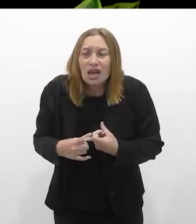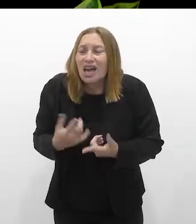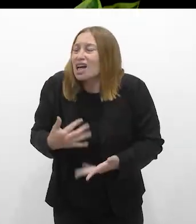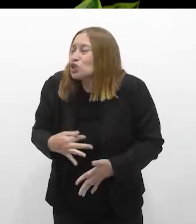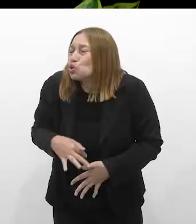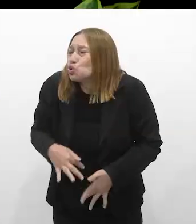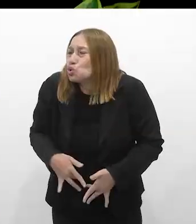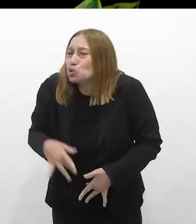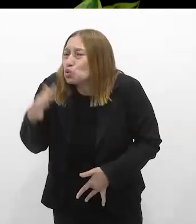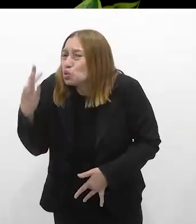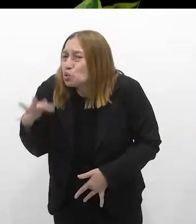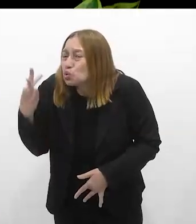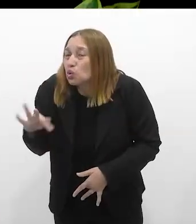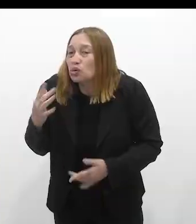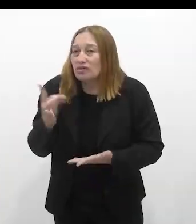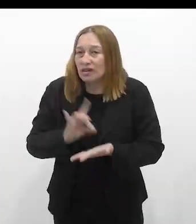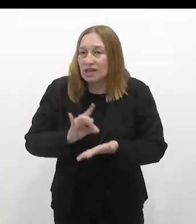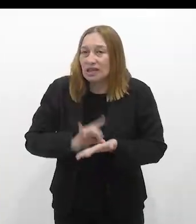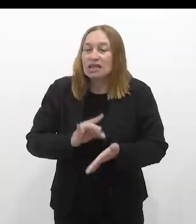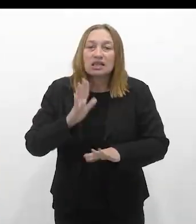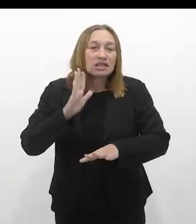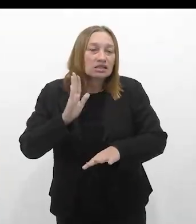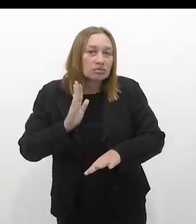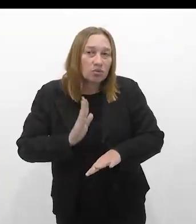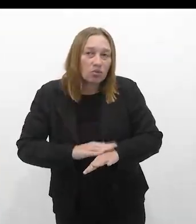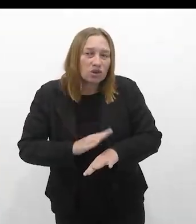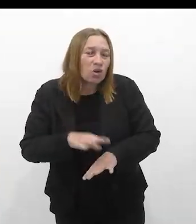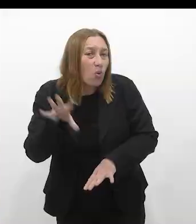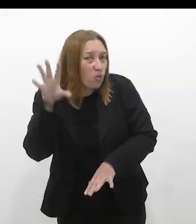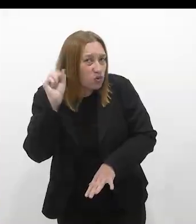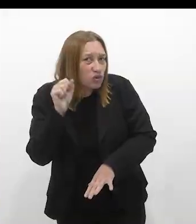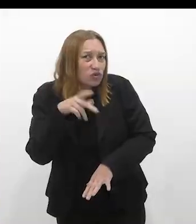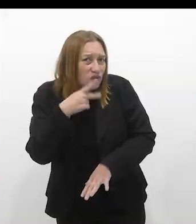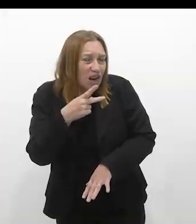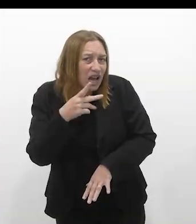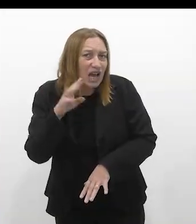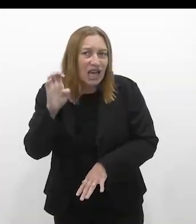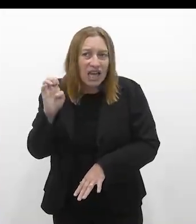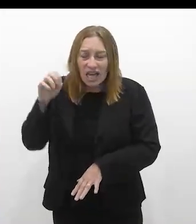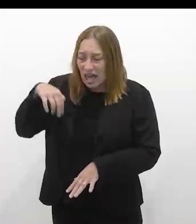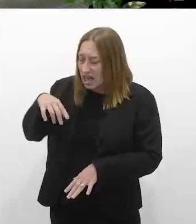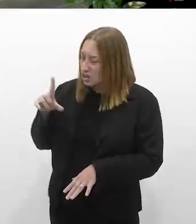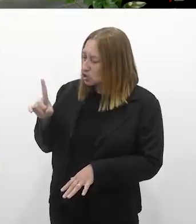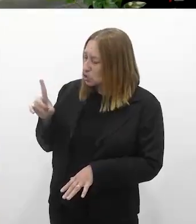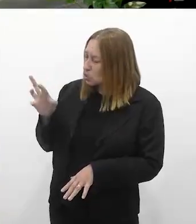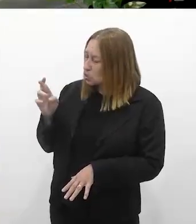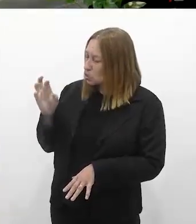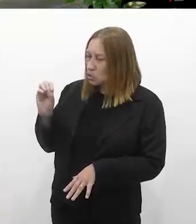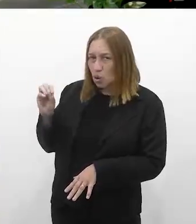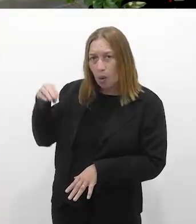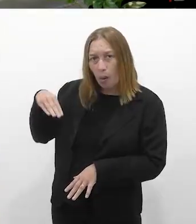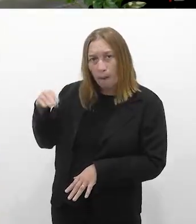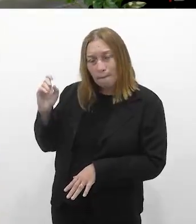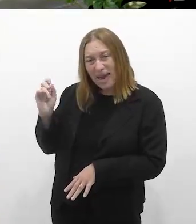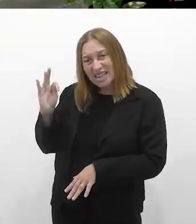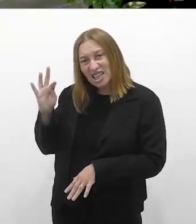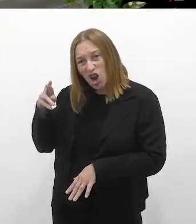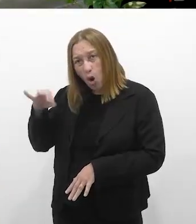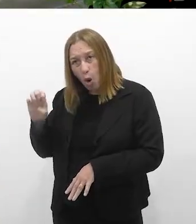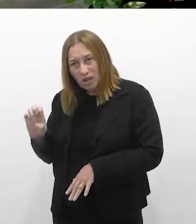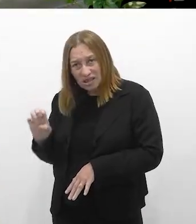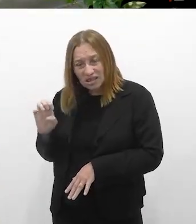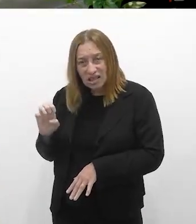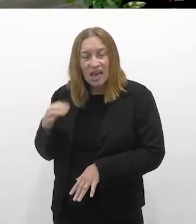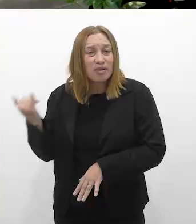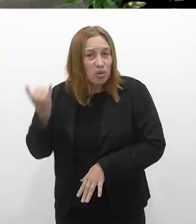né? Era muita dor mesmo. Nesse momento, você já tinha ouvido falar em Não, endometriose? não. Porque é importante a gente também falar isso, porque muitas